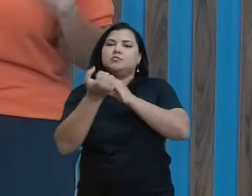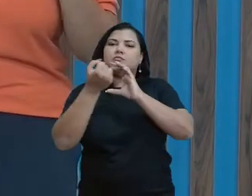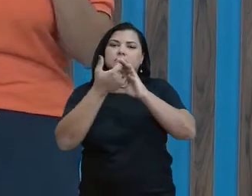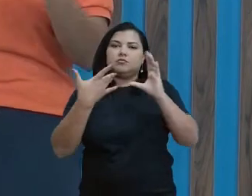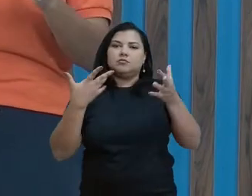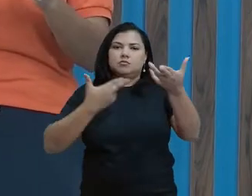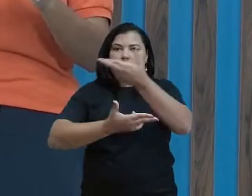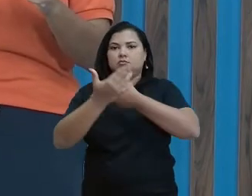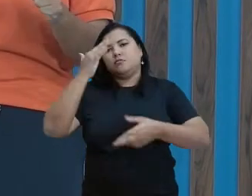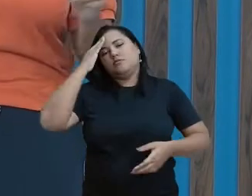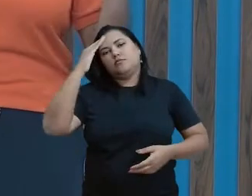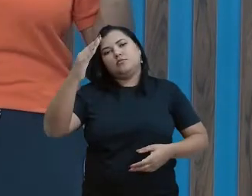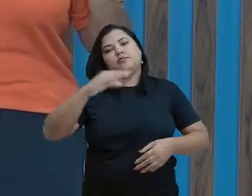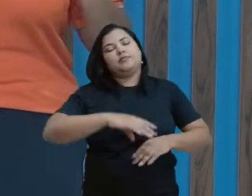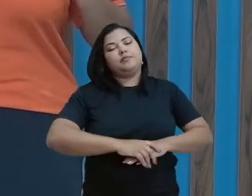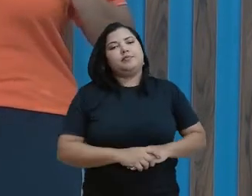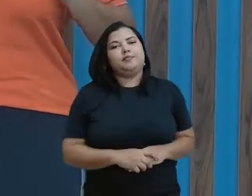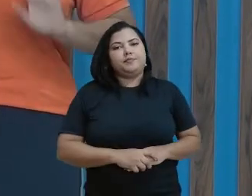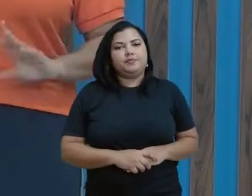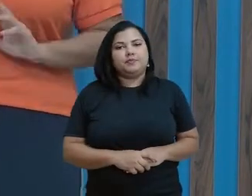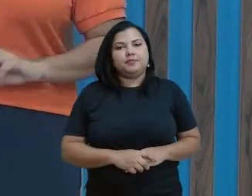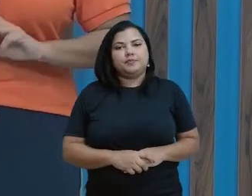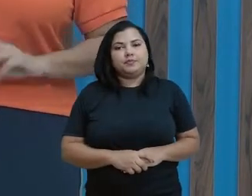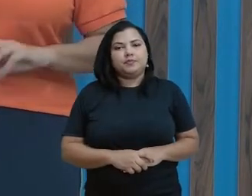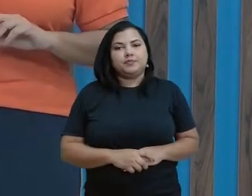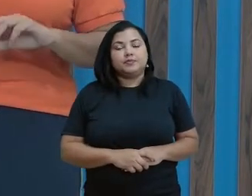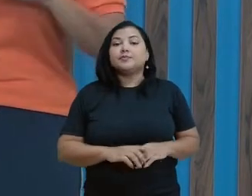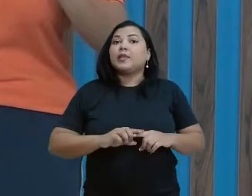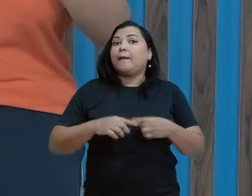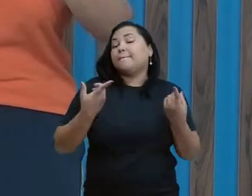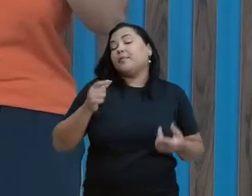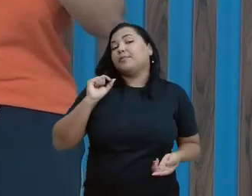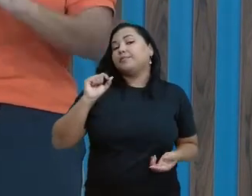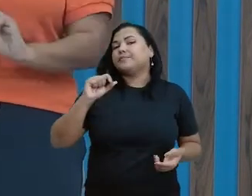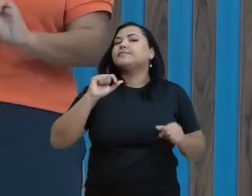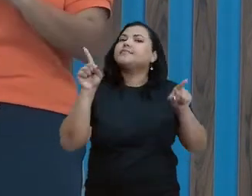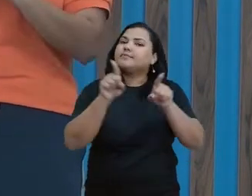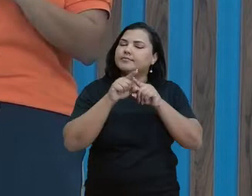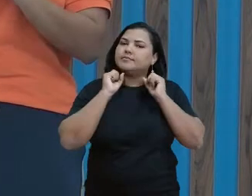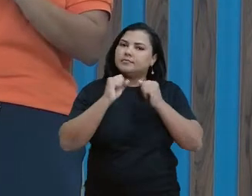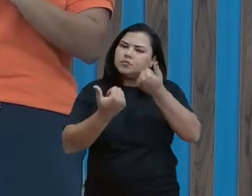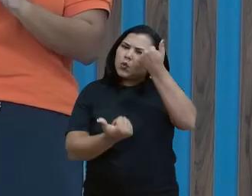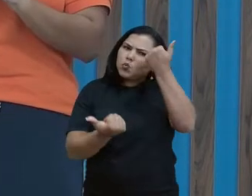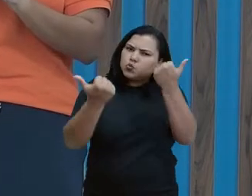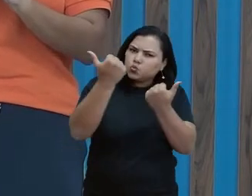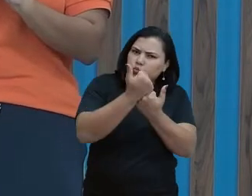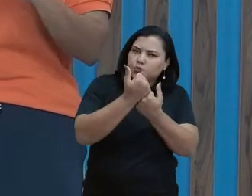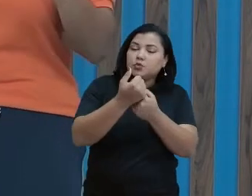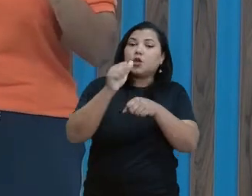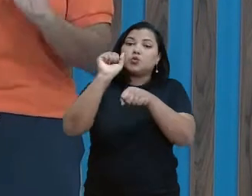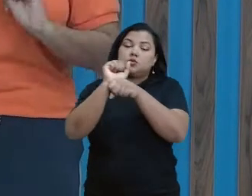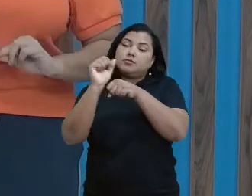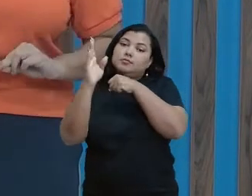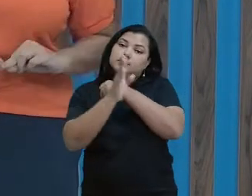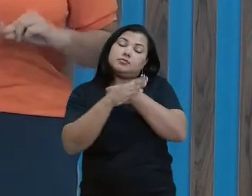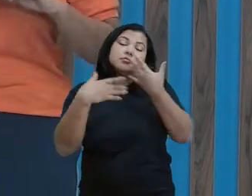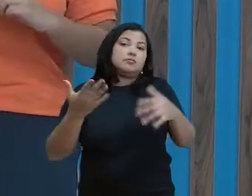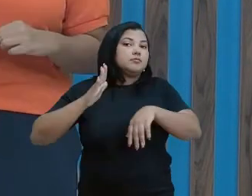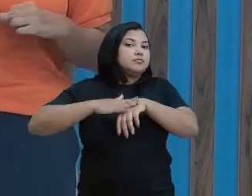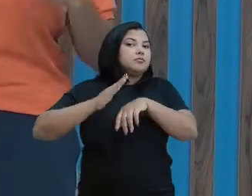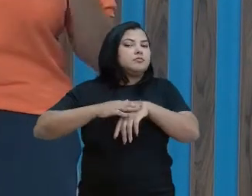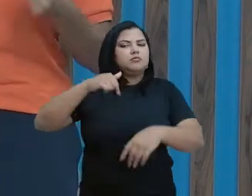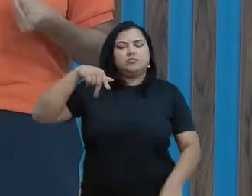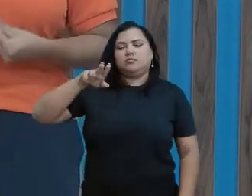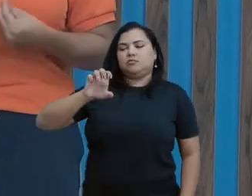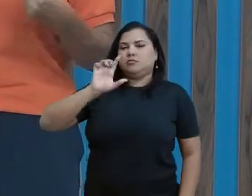principal. Tranquilo. Mas o que também pode introduzir a subordinada substantiva. E aí, nesse caso, o que vai ser